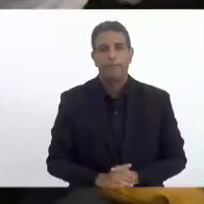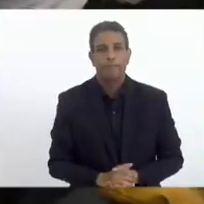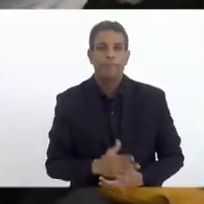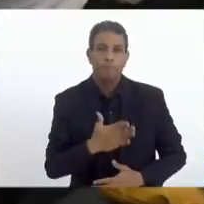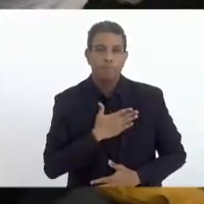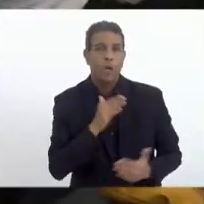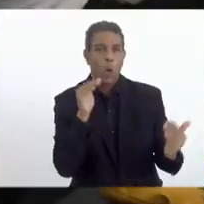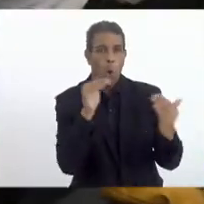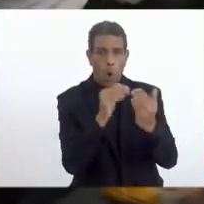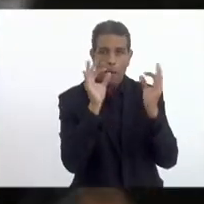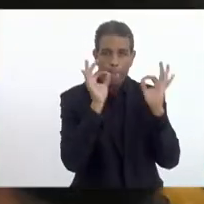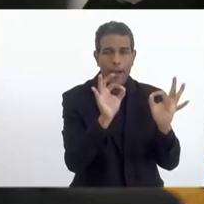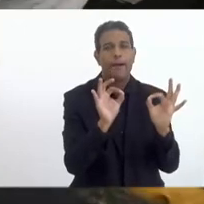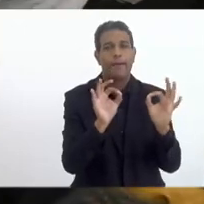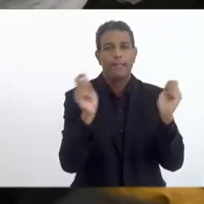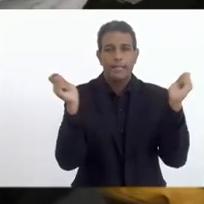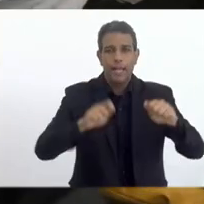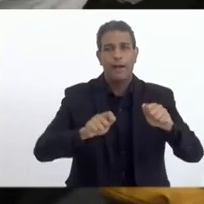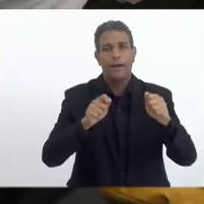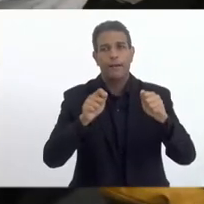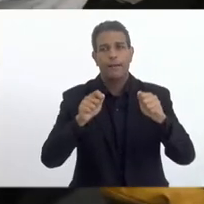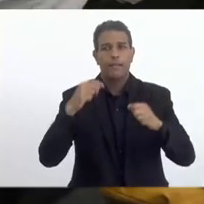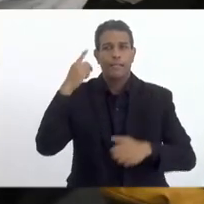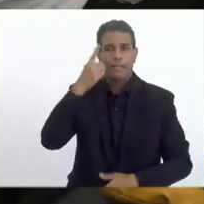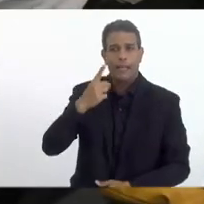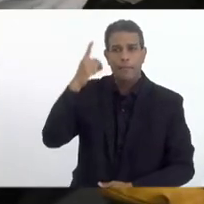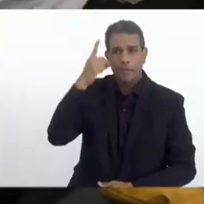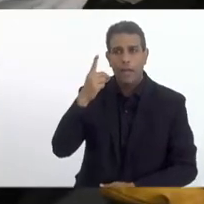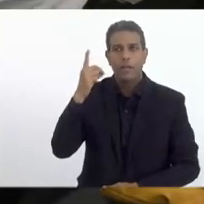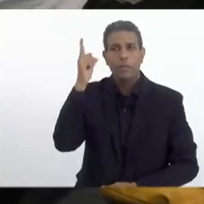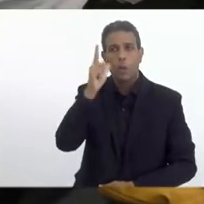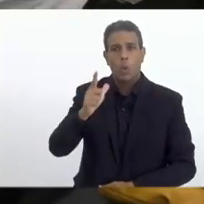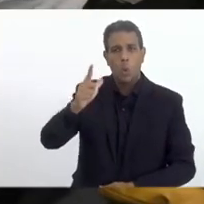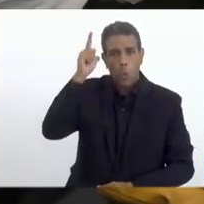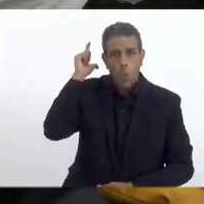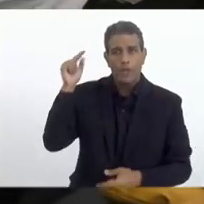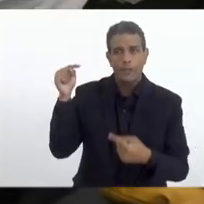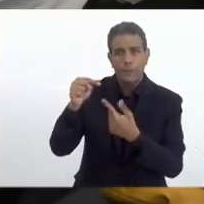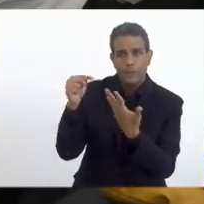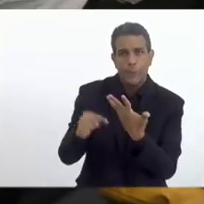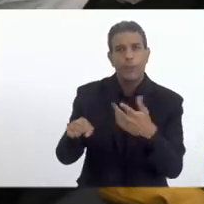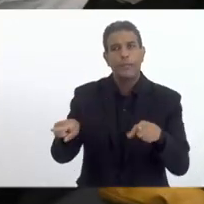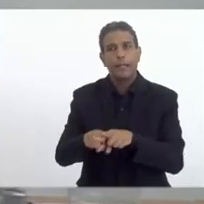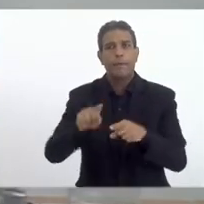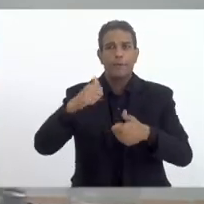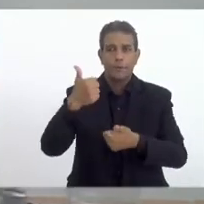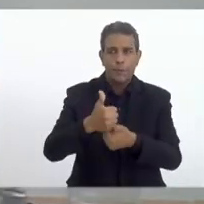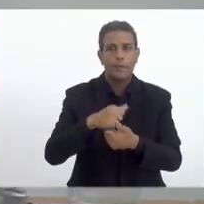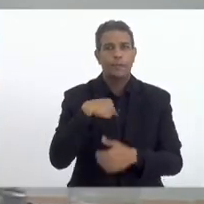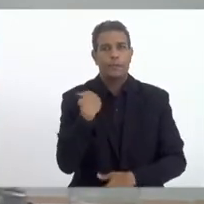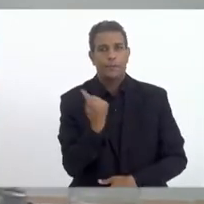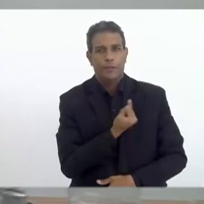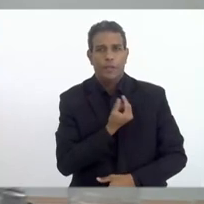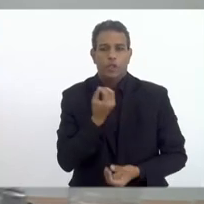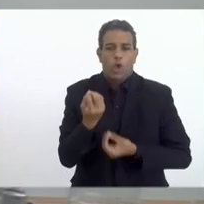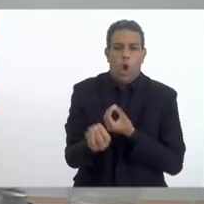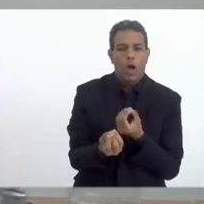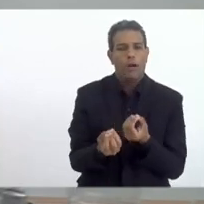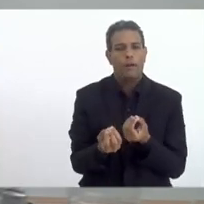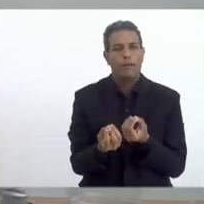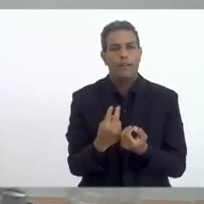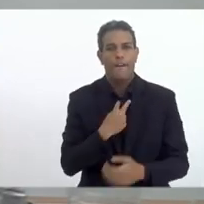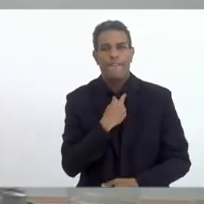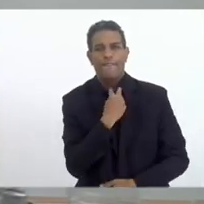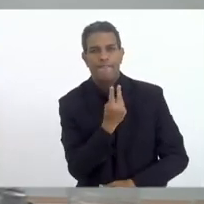o meu compromisso e tenho certeza que o deputado Luiz Paulo também, tanto em plenário quanto no substitutivo, que a gente terá